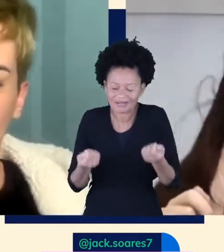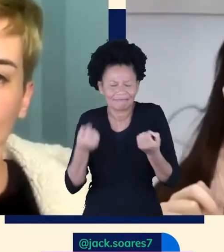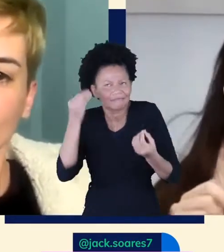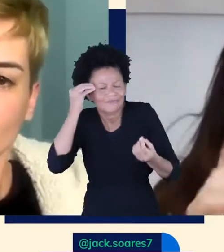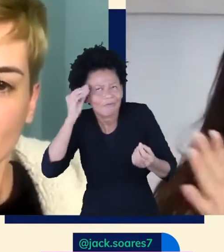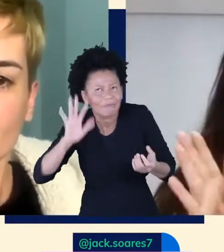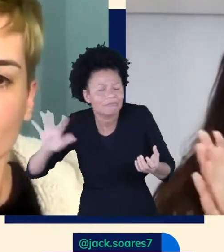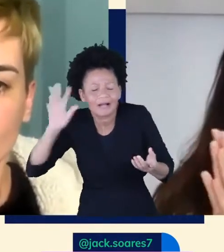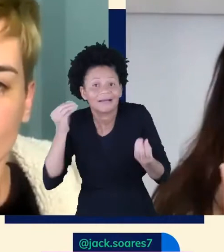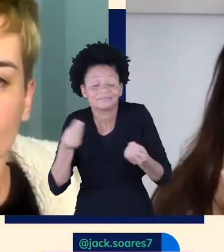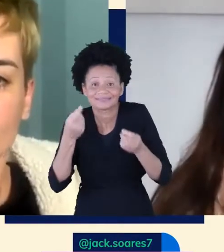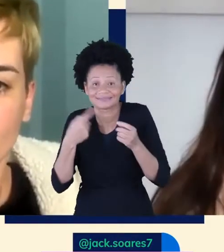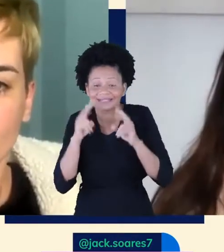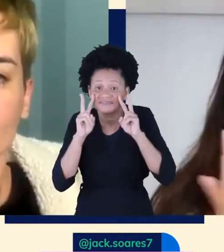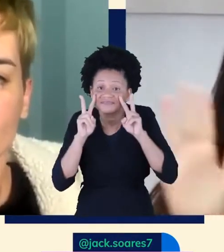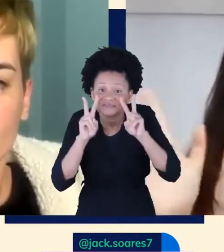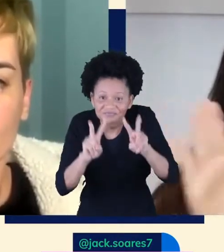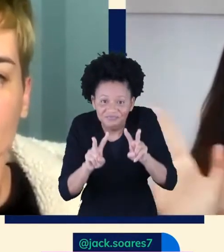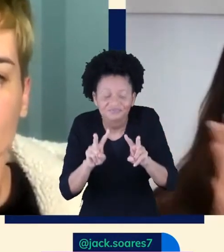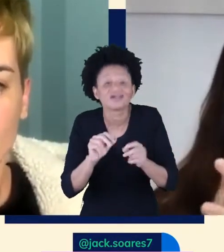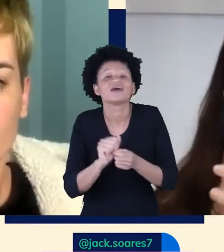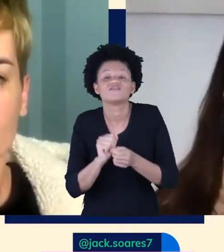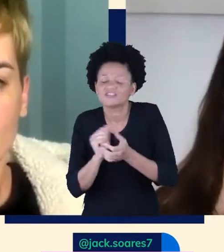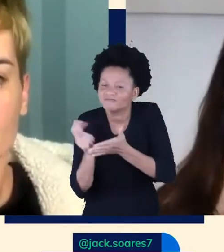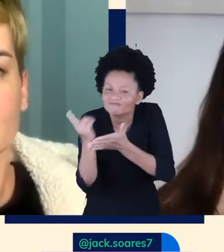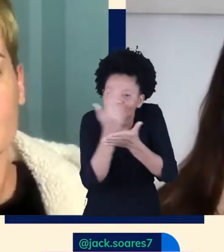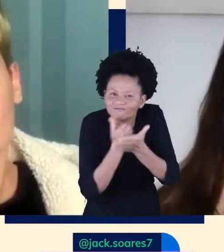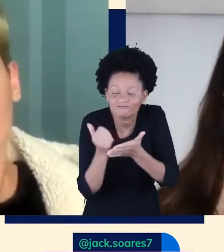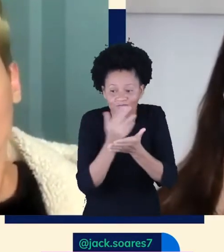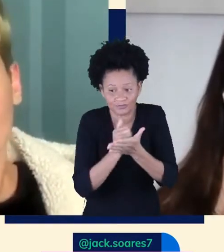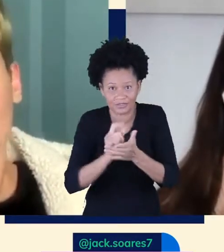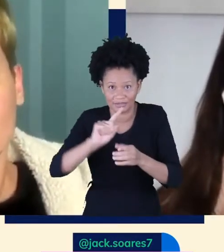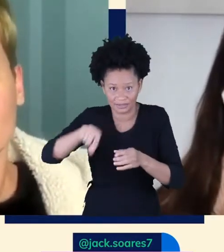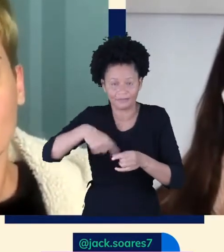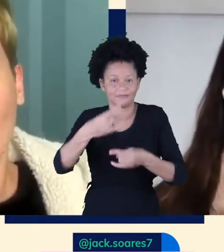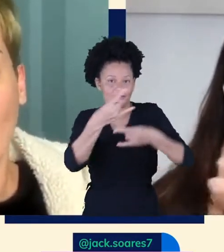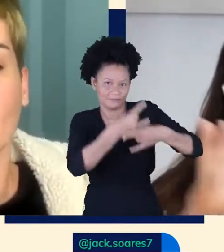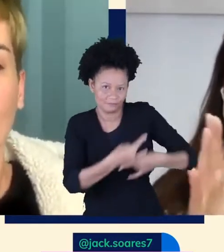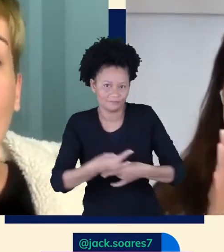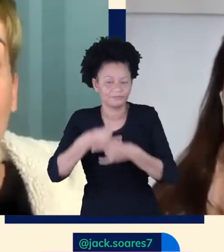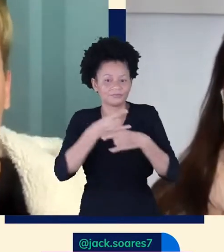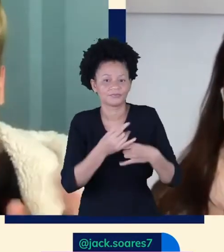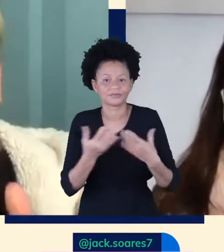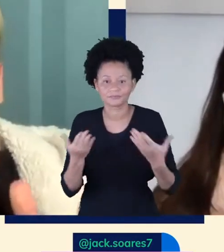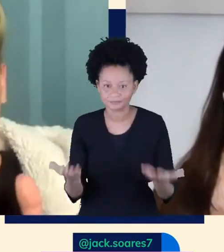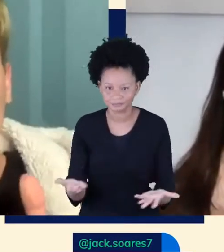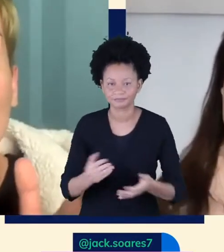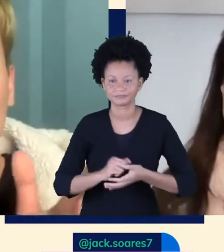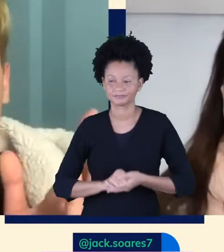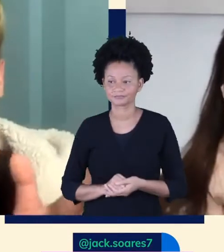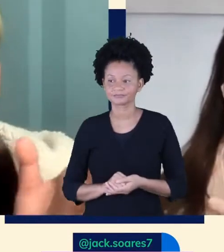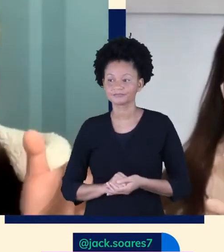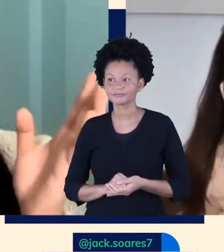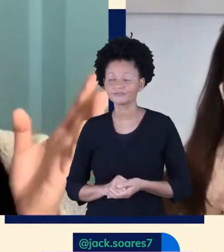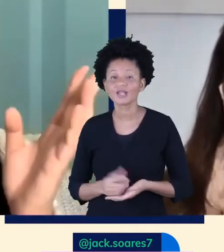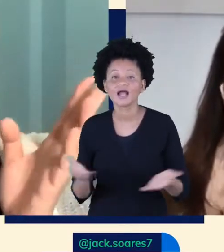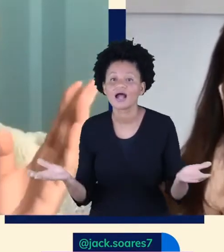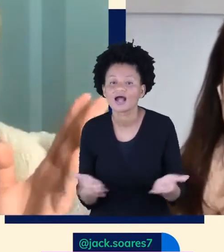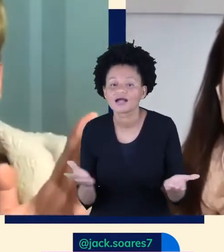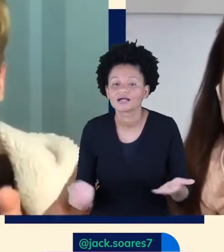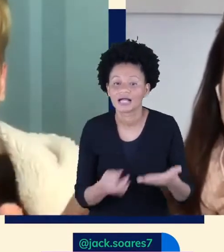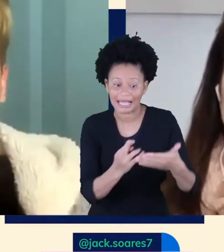vai precisar ver isso desenhado. E a gente vai abrir um dia uma live só para isso, tá, Fafá? Tá. Mas a criança precisa saber.